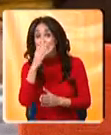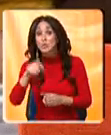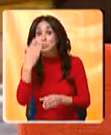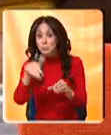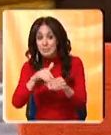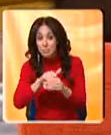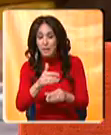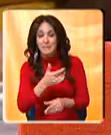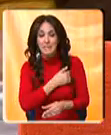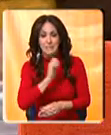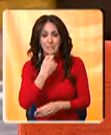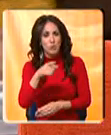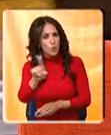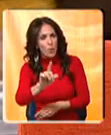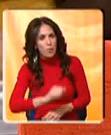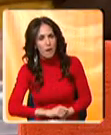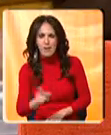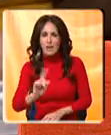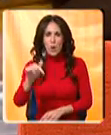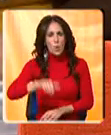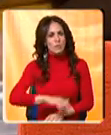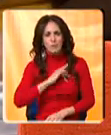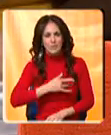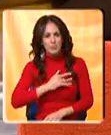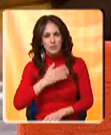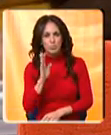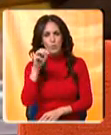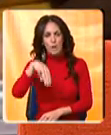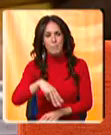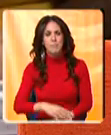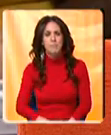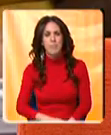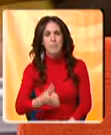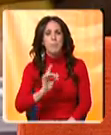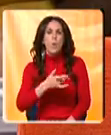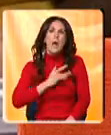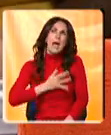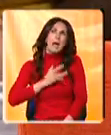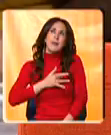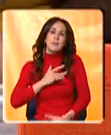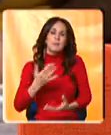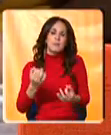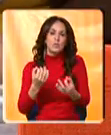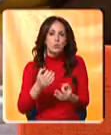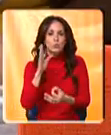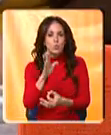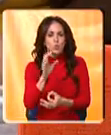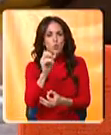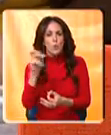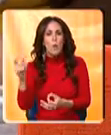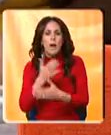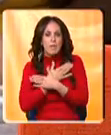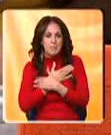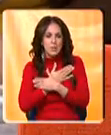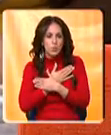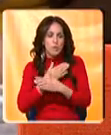A Fanny não? Não. E hoje também não está apaixonada pelo João? Não vamos dizer apaixonada. Considero o João um grande amigo, mas o que vem